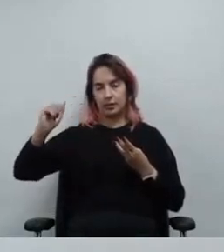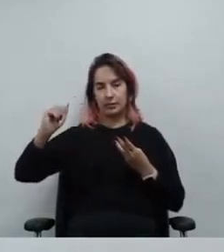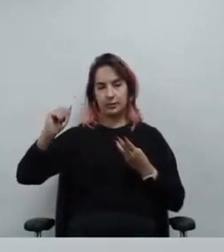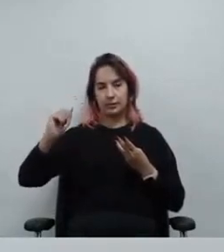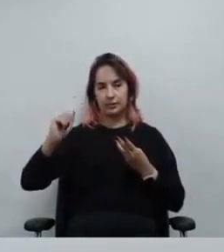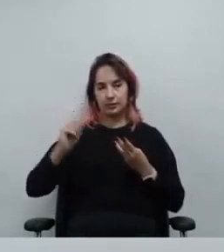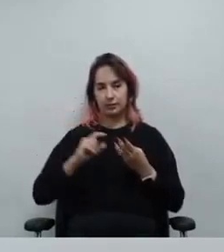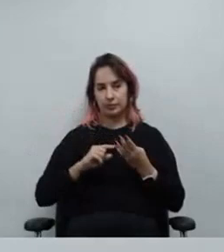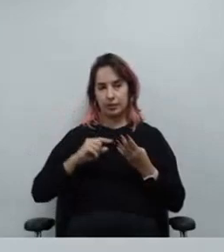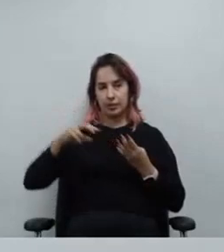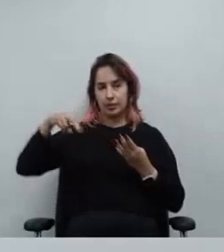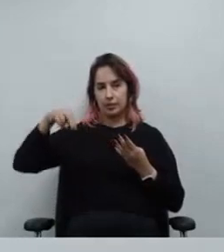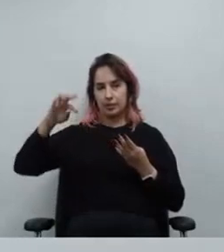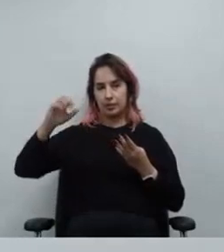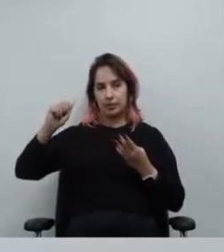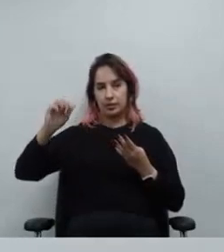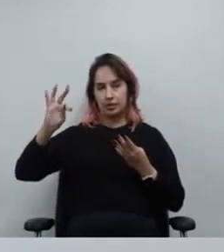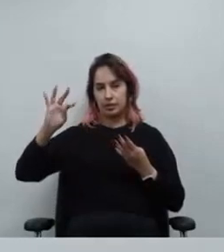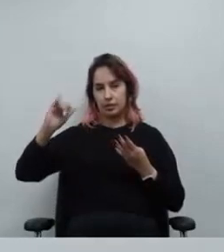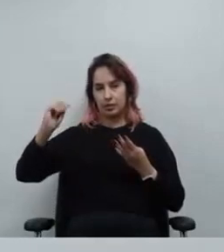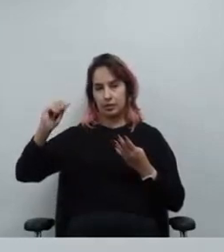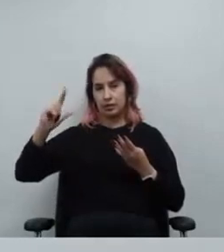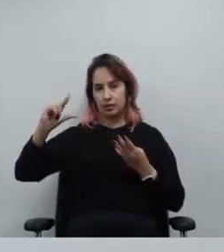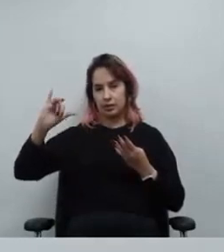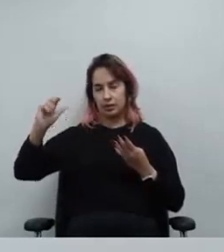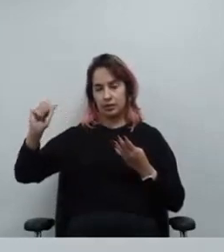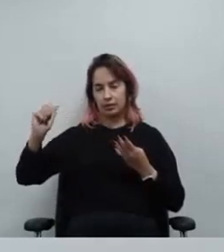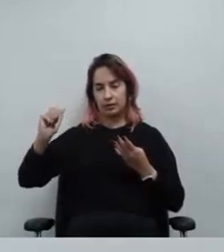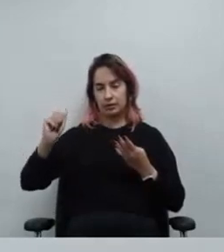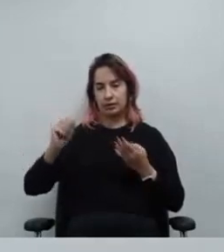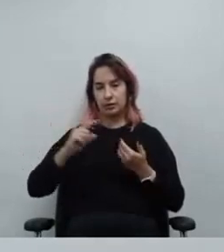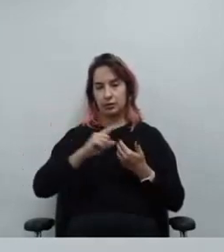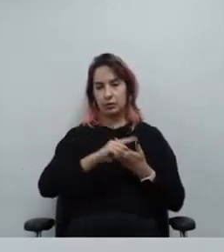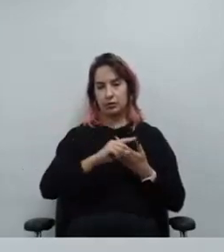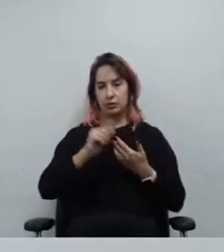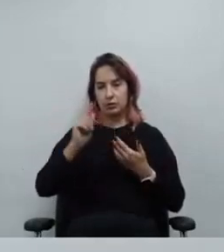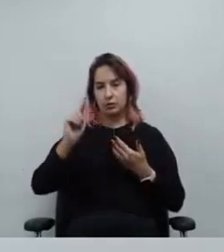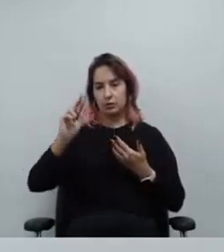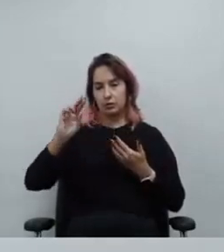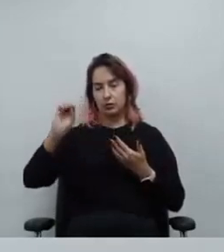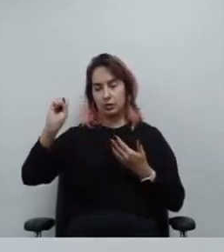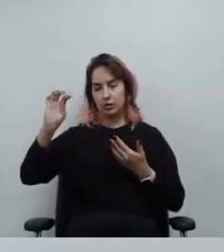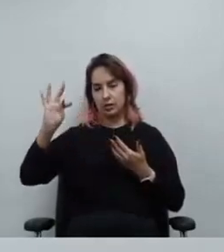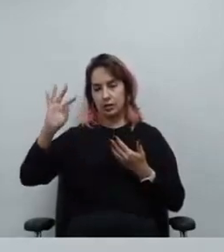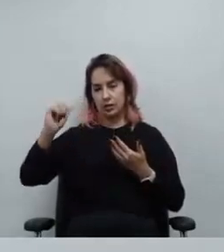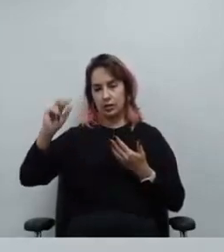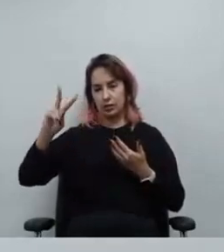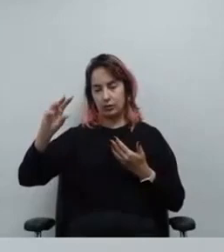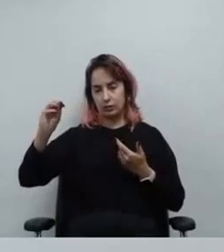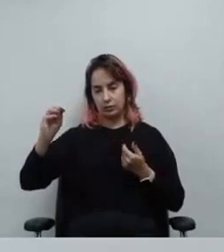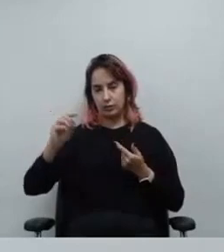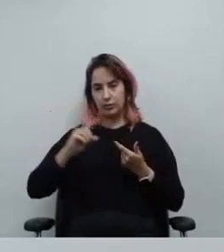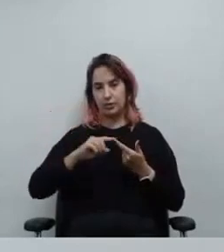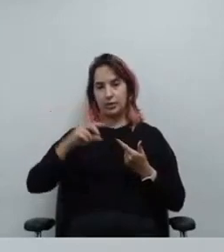Bório, Natália Batagim de Carvalho, Gustavo Pires de Carvalho,